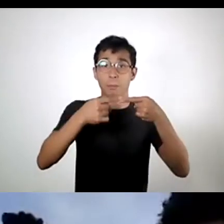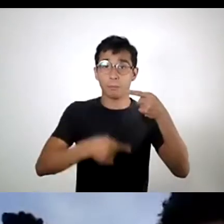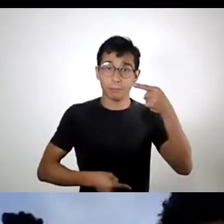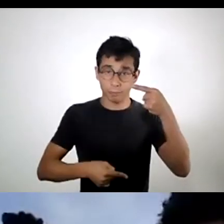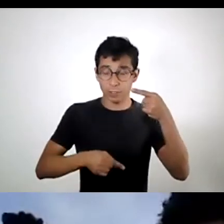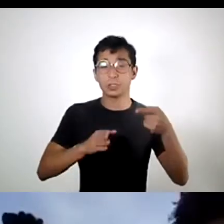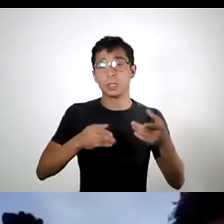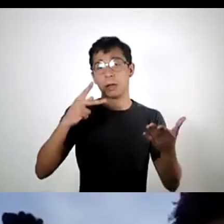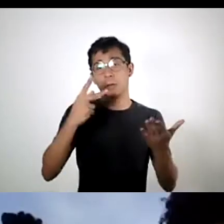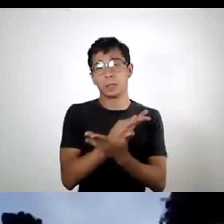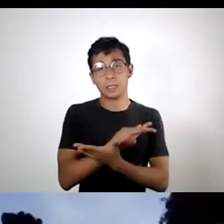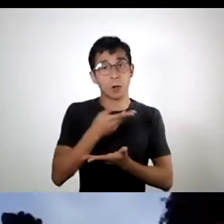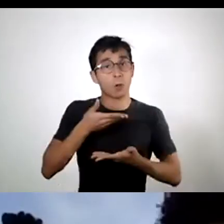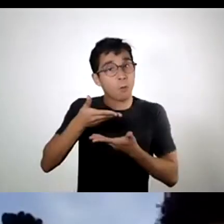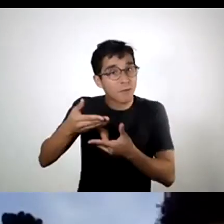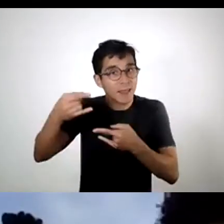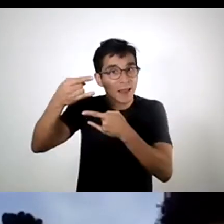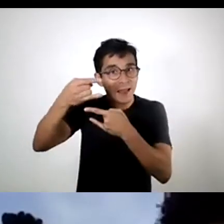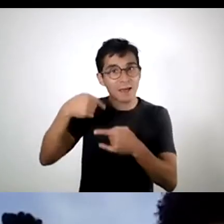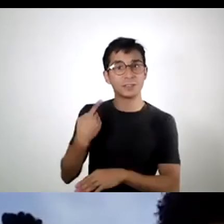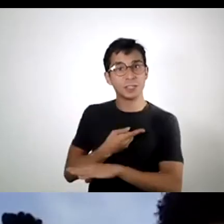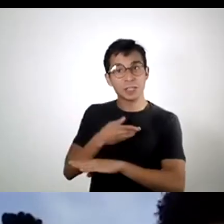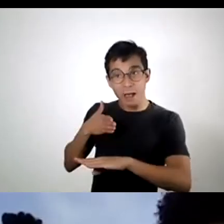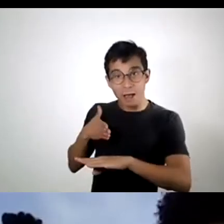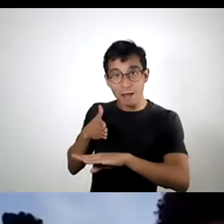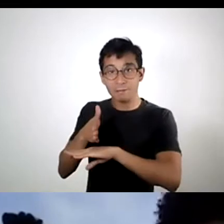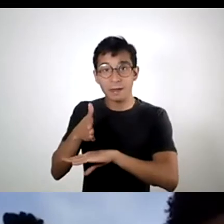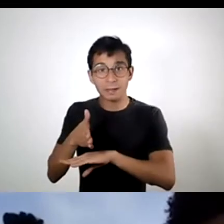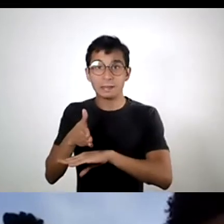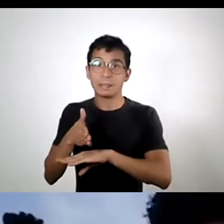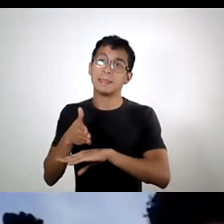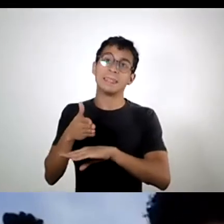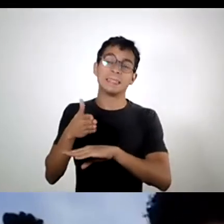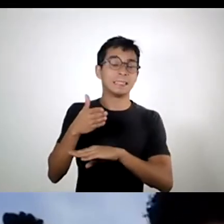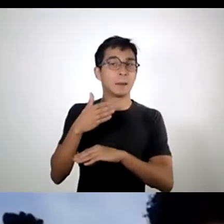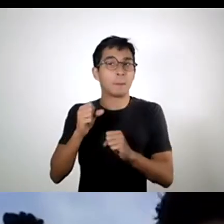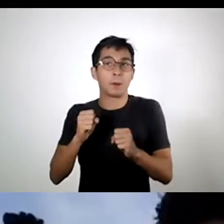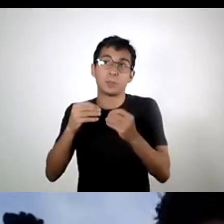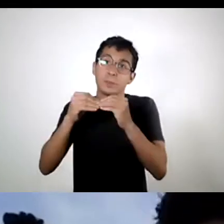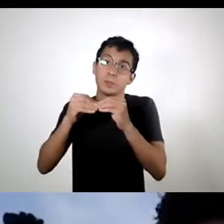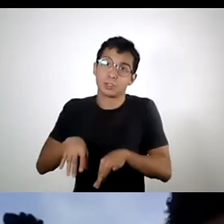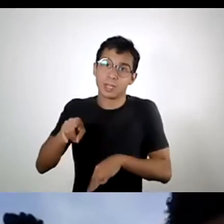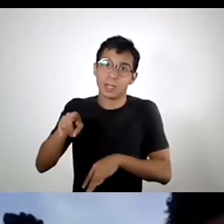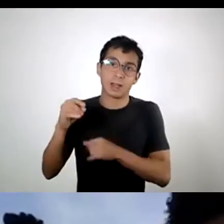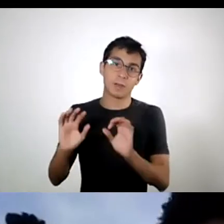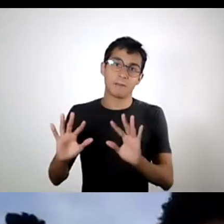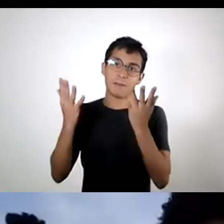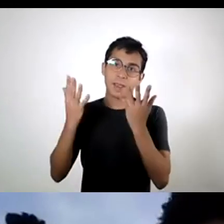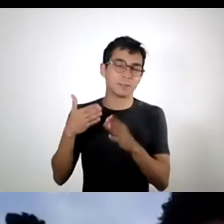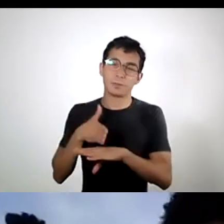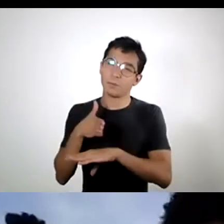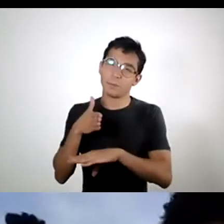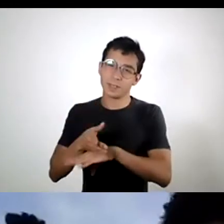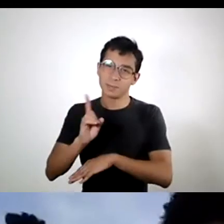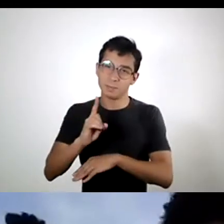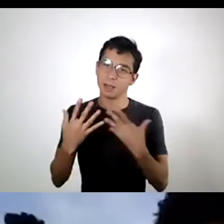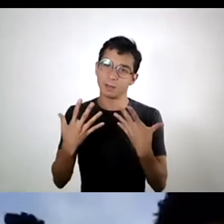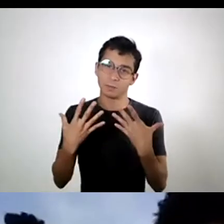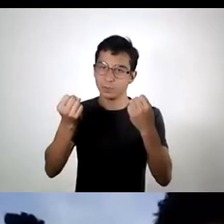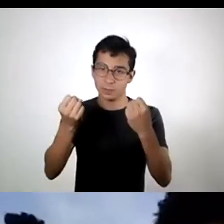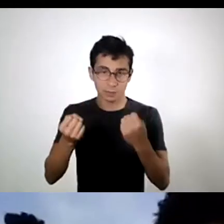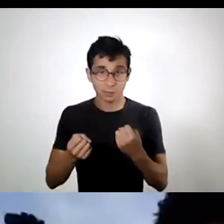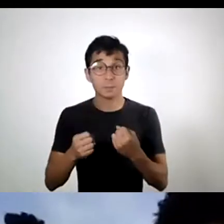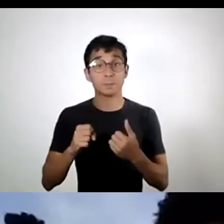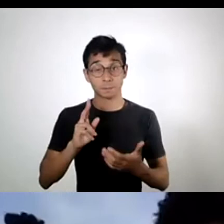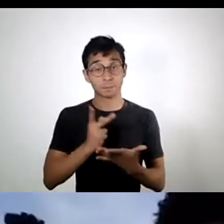gente é convidado e a gente, para não prejudicar o evento, né, a gente não participa. Então, até esses